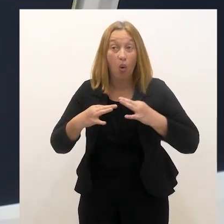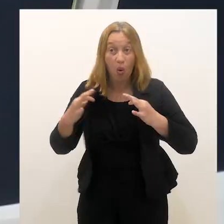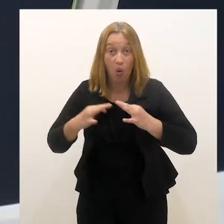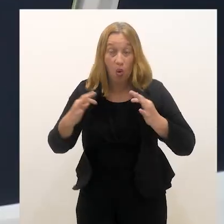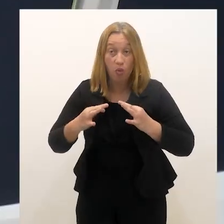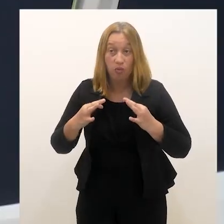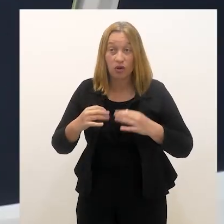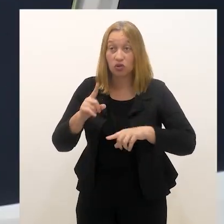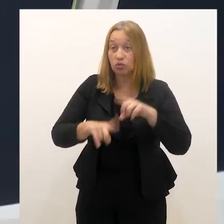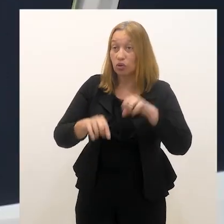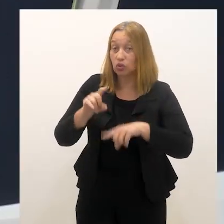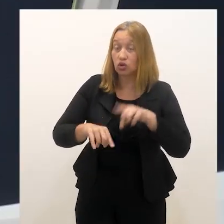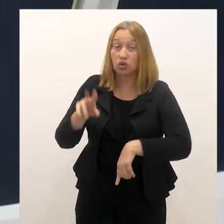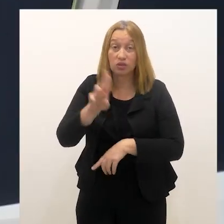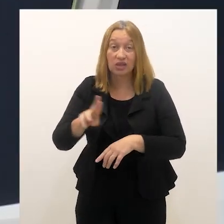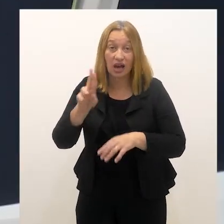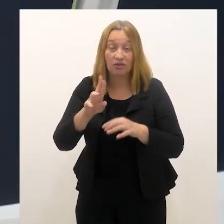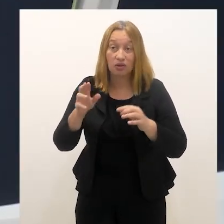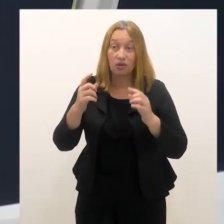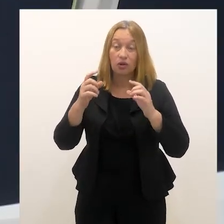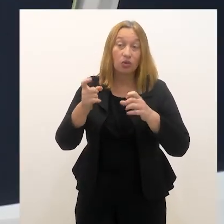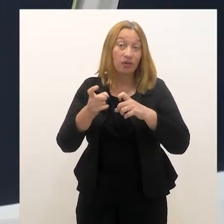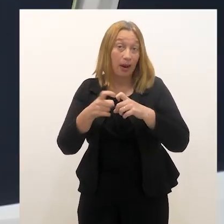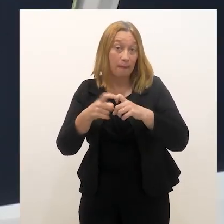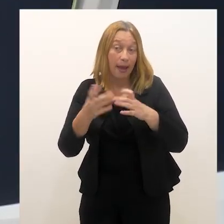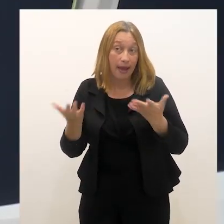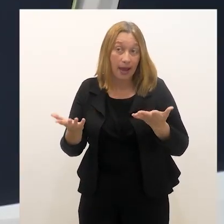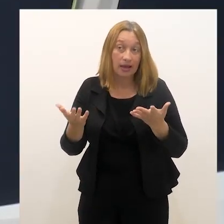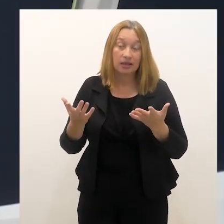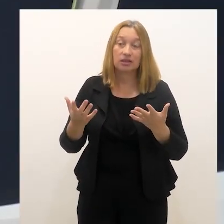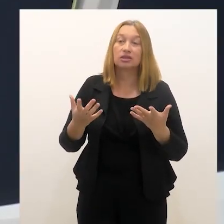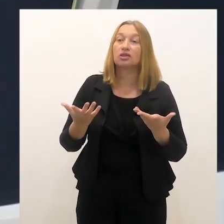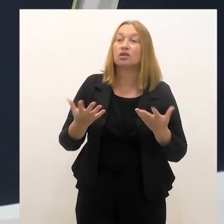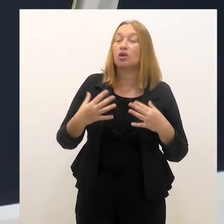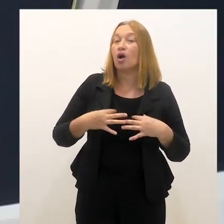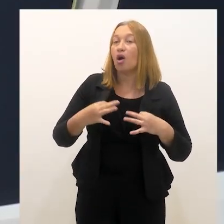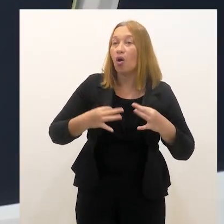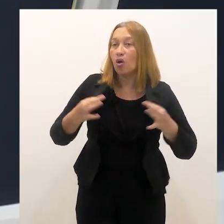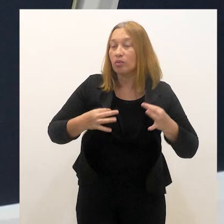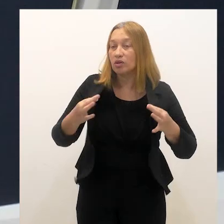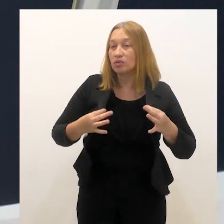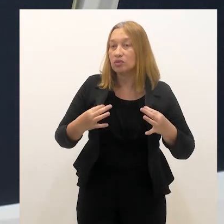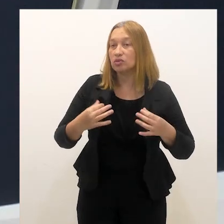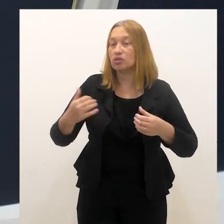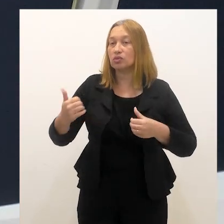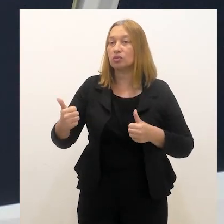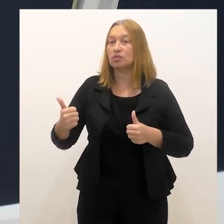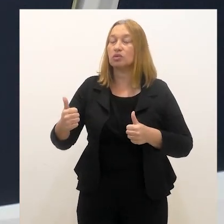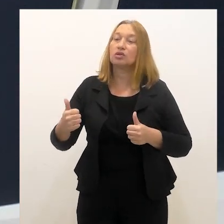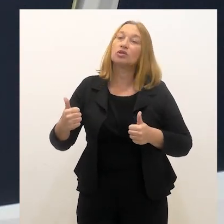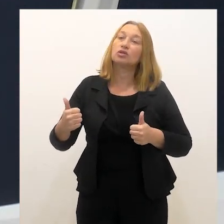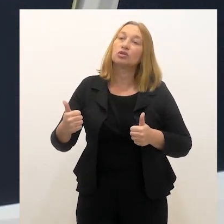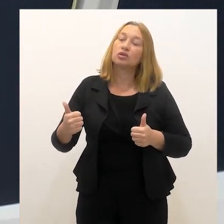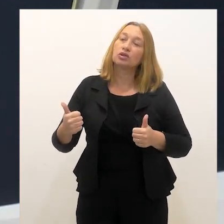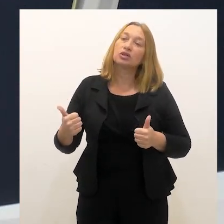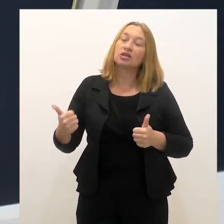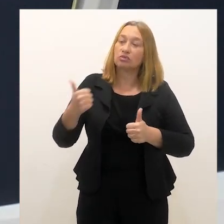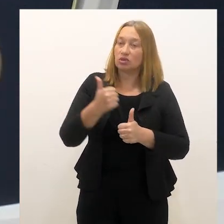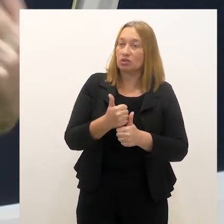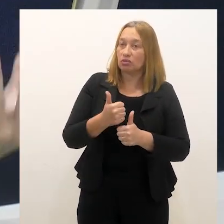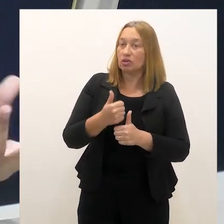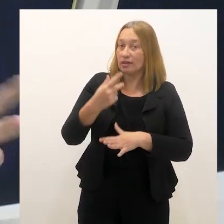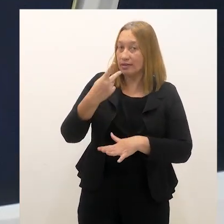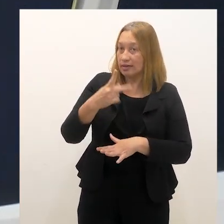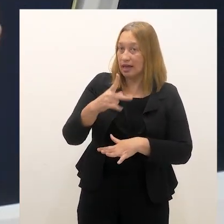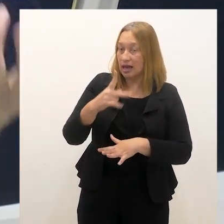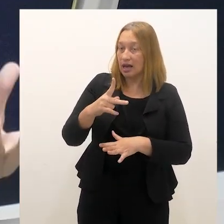roupas e os equipamentos que ele usava quando era médico, passando pela roupa que ele utilizou na posse dele, os presentes